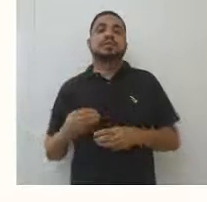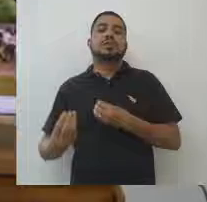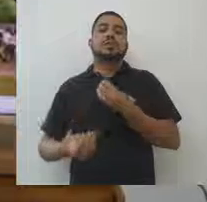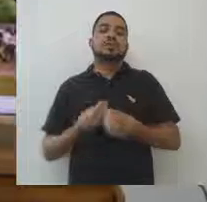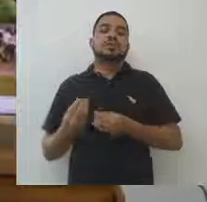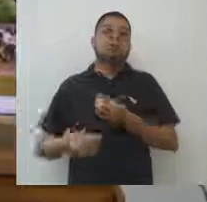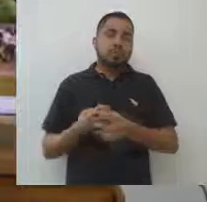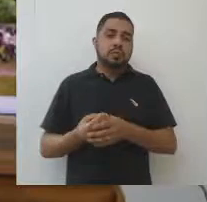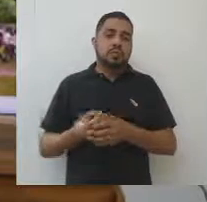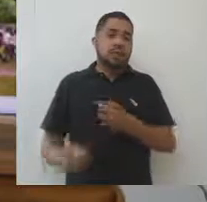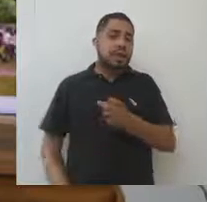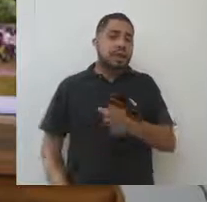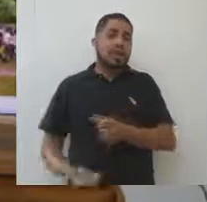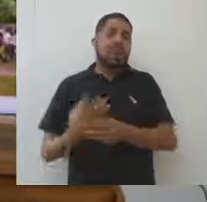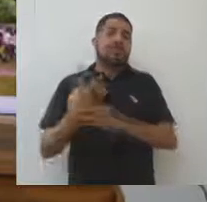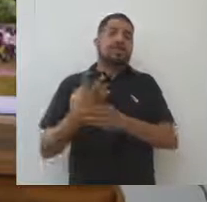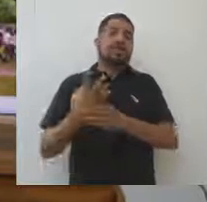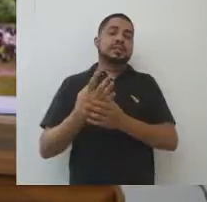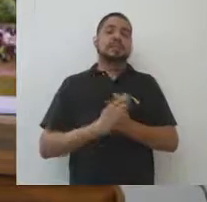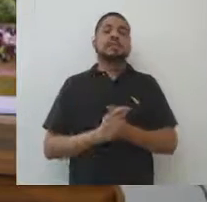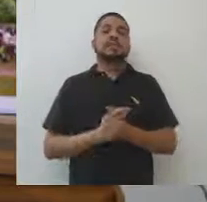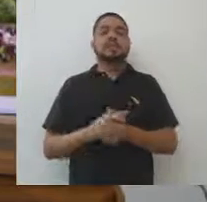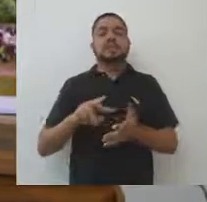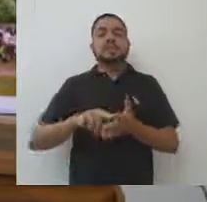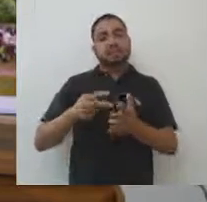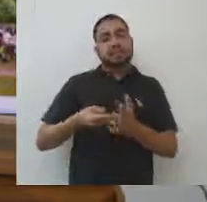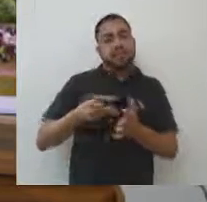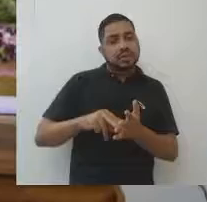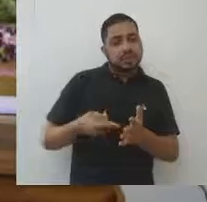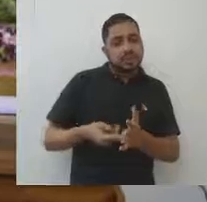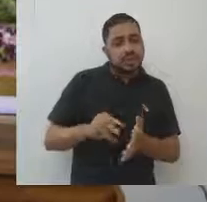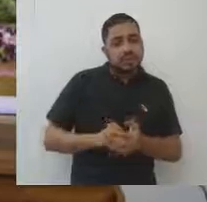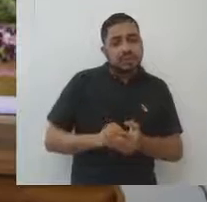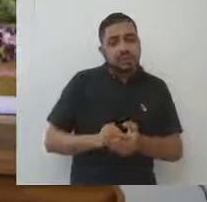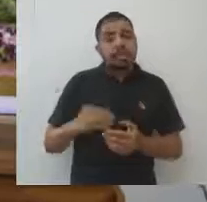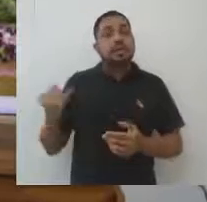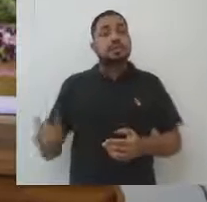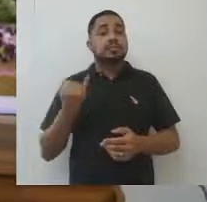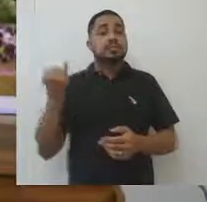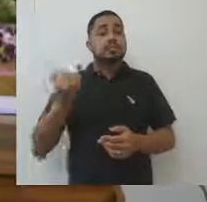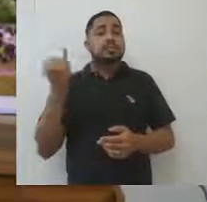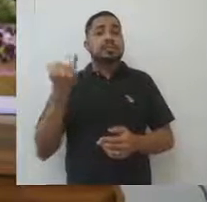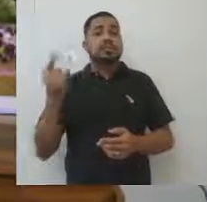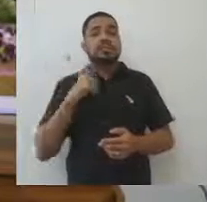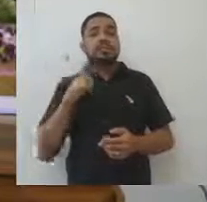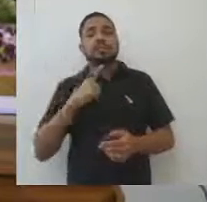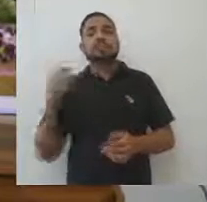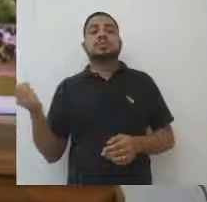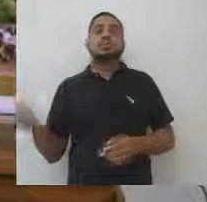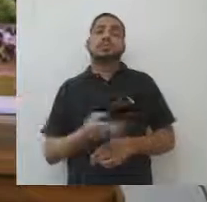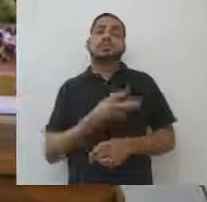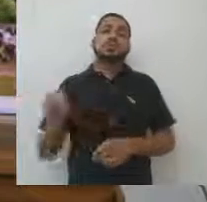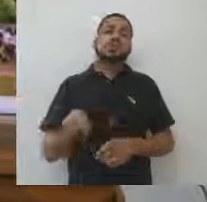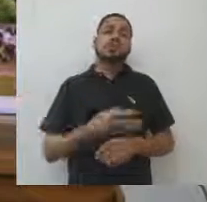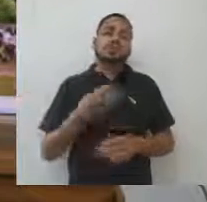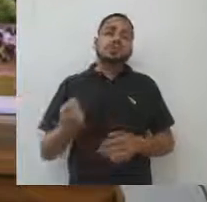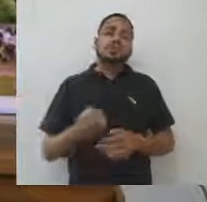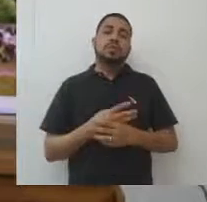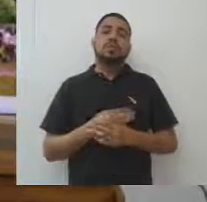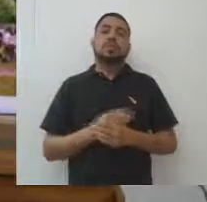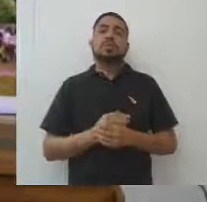dizer, recriada, ressignificada. Então, é importante que a gente traga